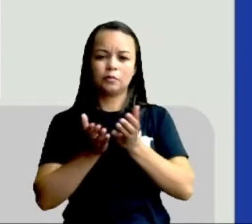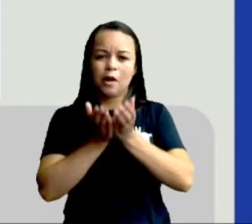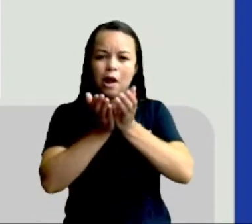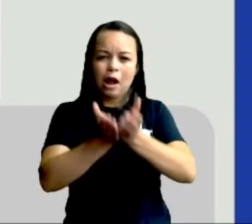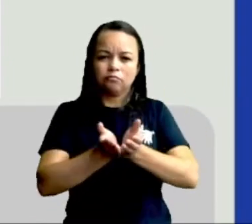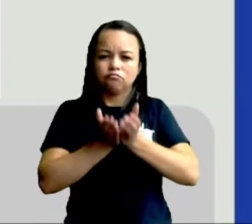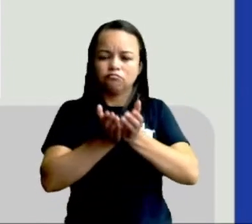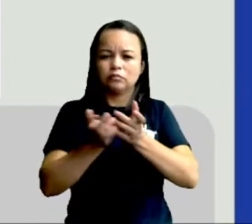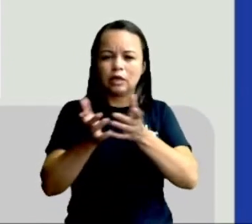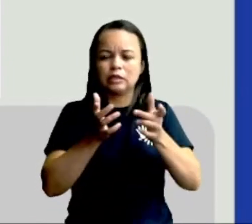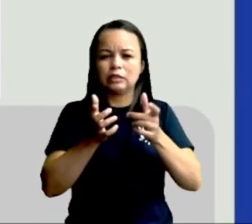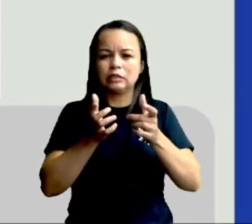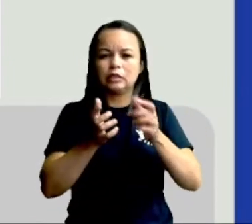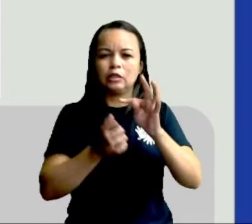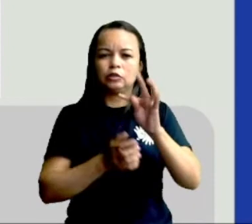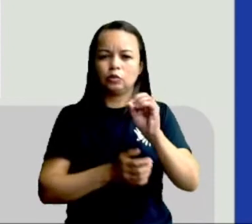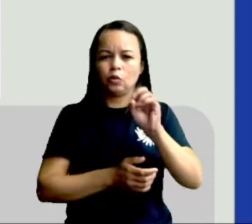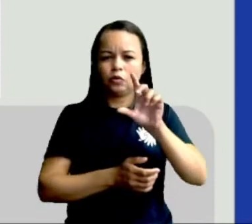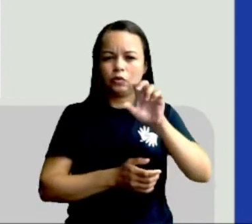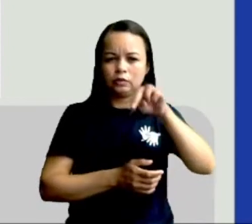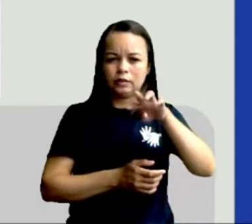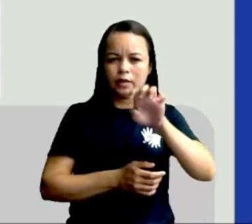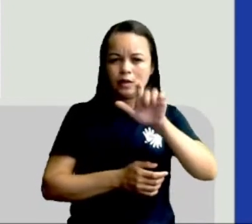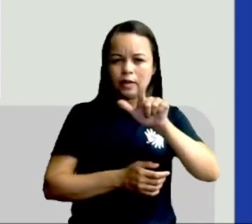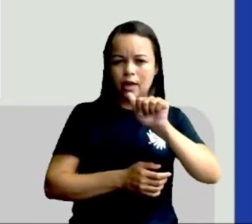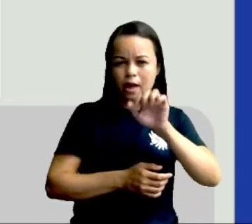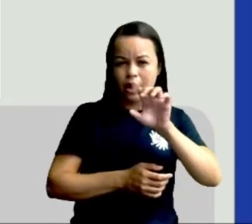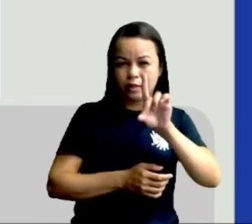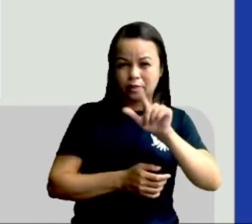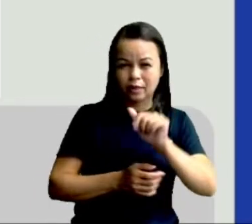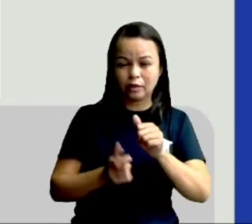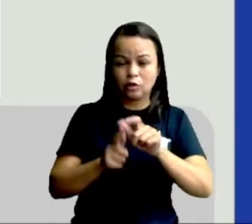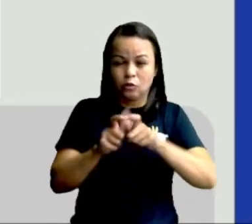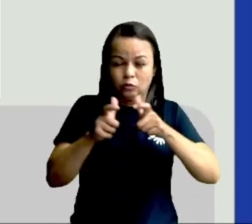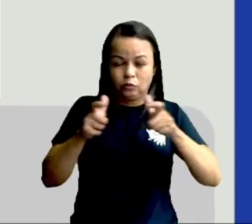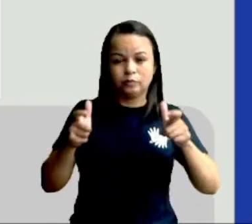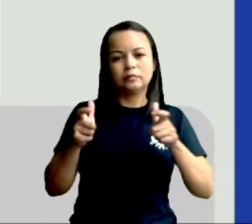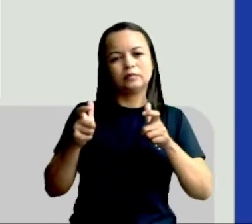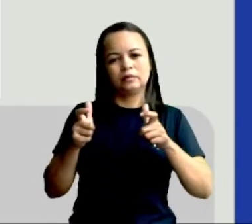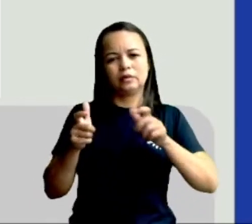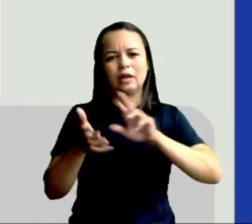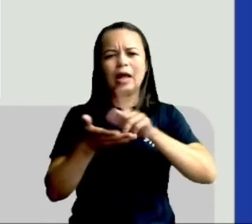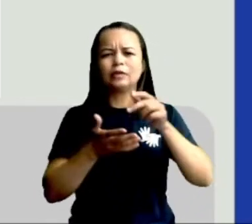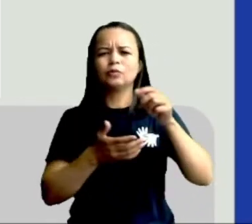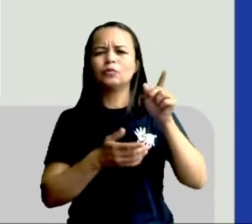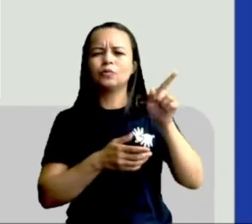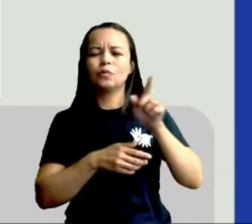grande distância, principalmente lá no Amazonas. Muita coisa é transportada por balsas.